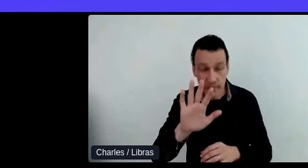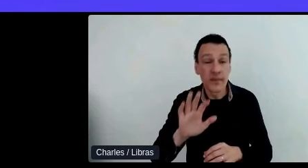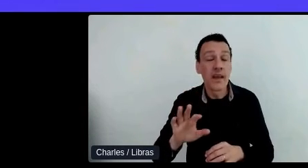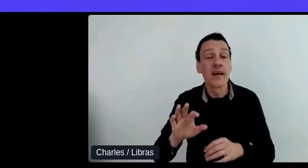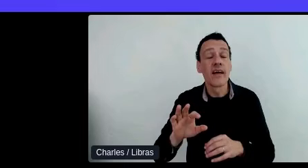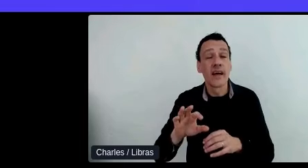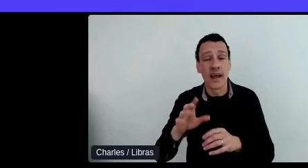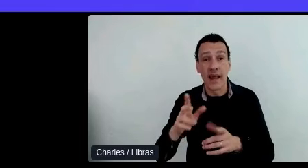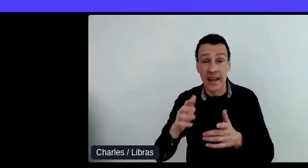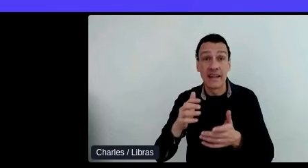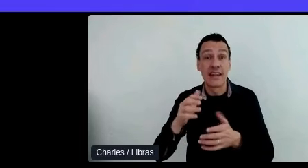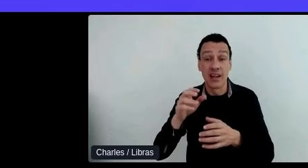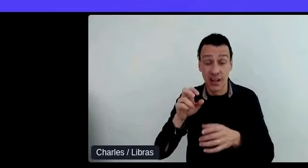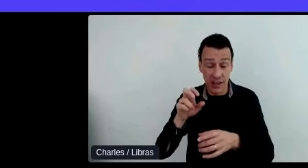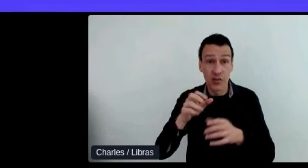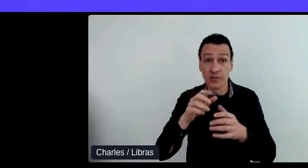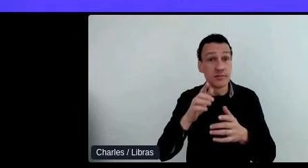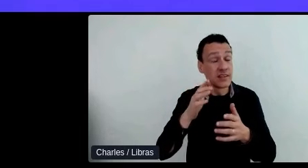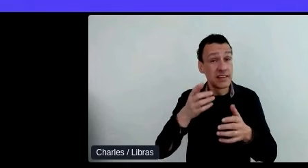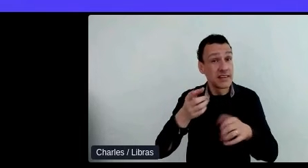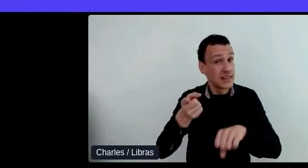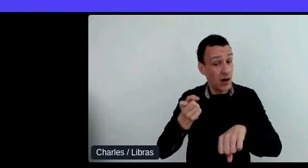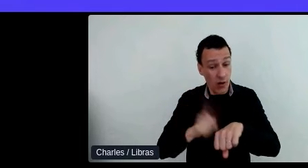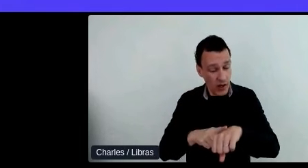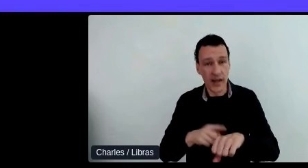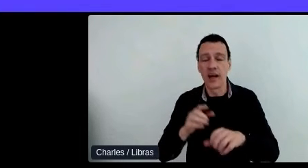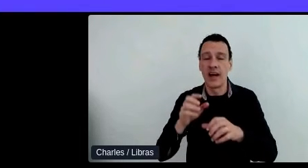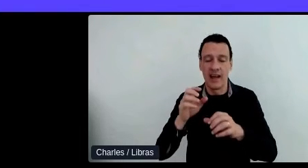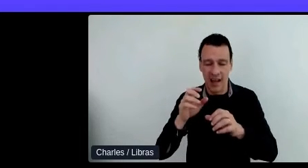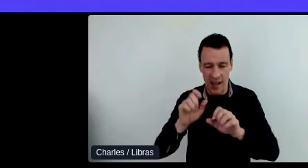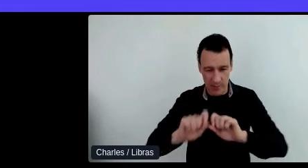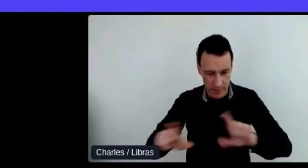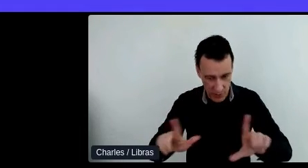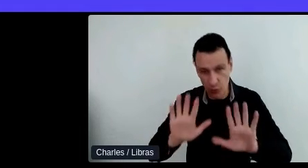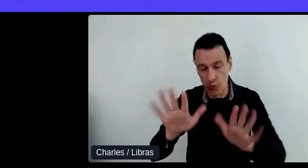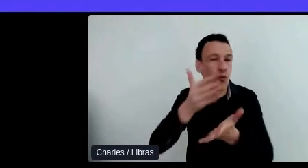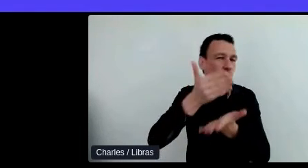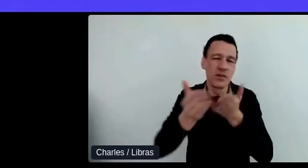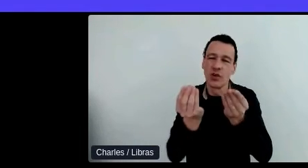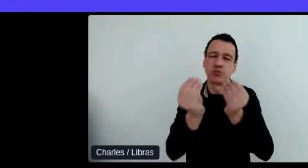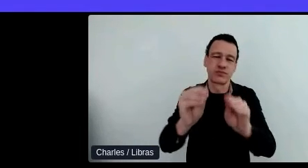menos de 24 horas ela recebeu tantas mensagens